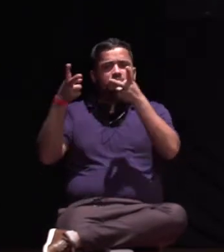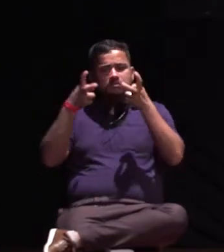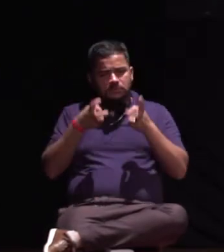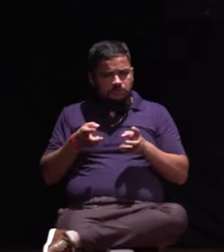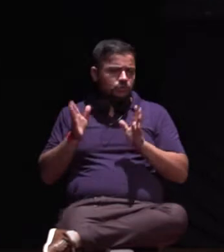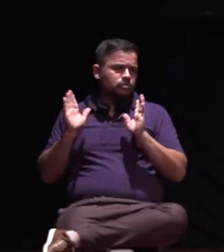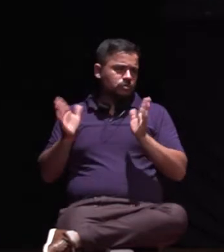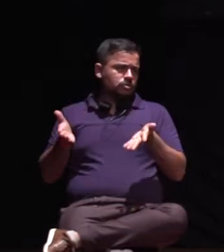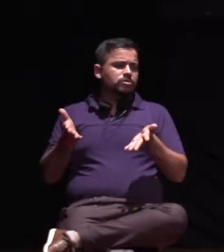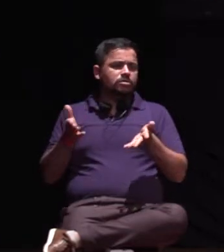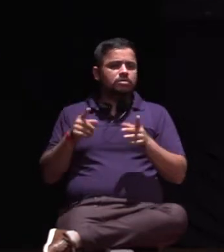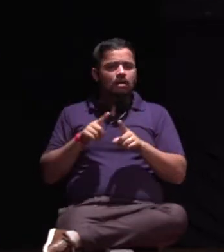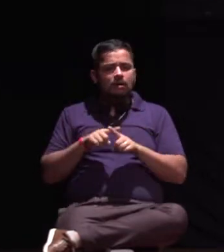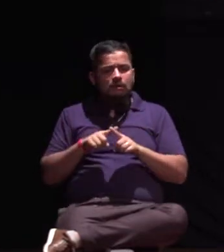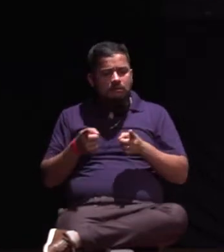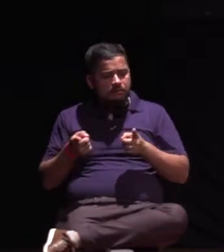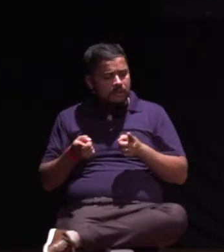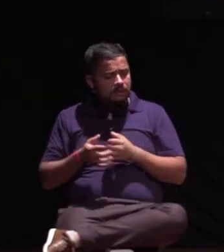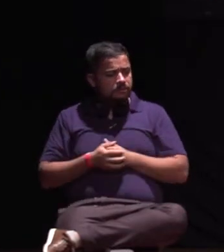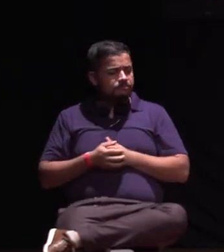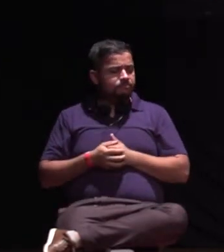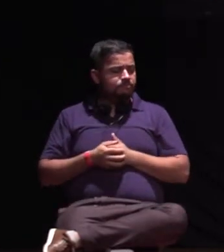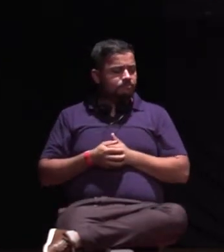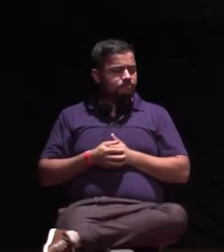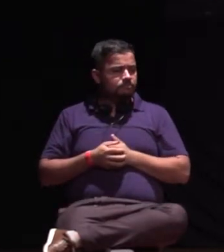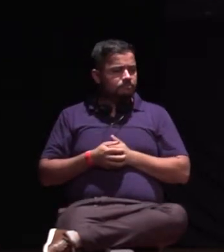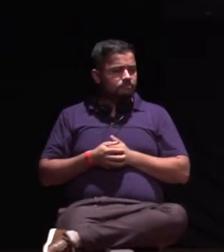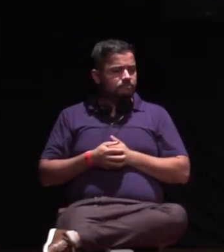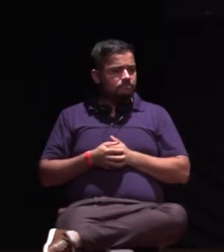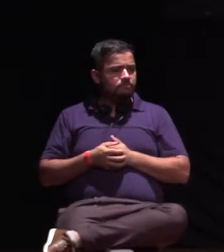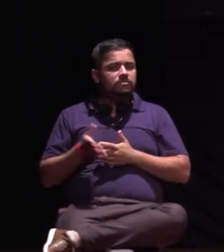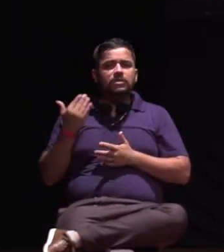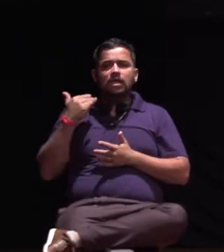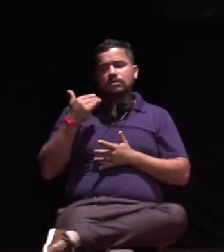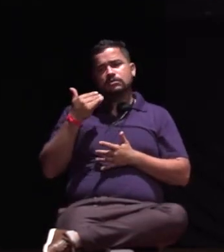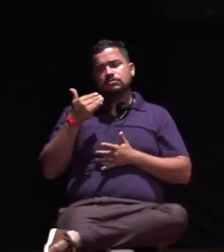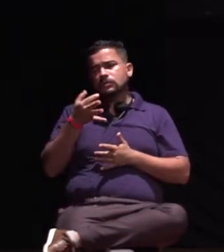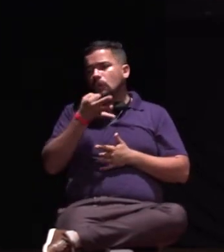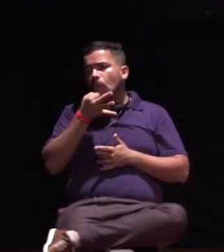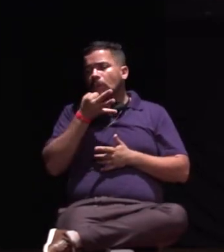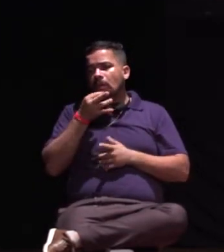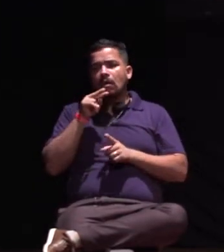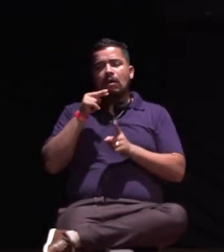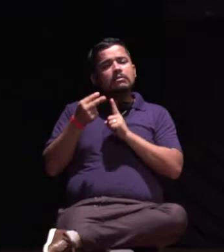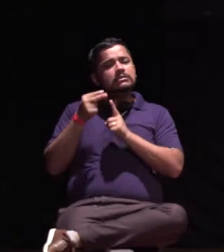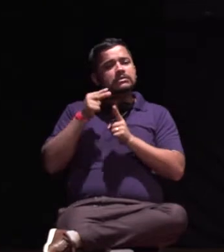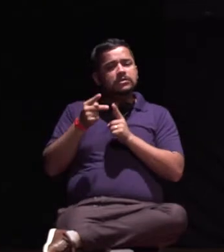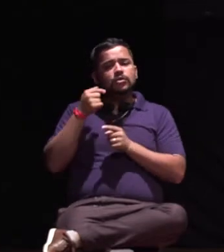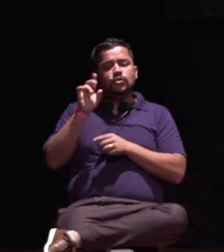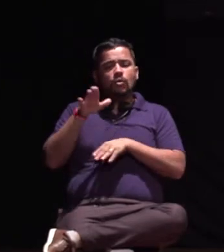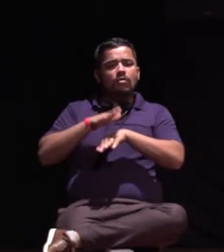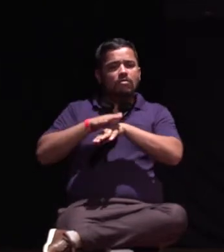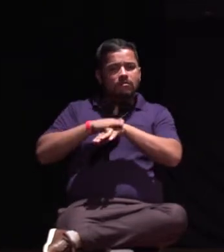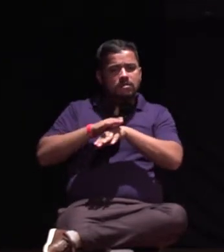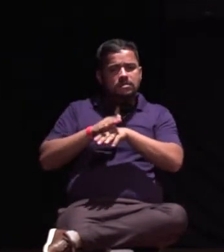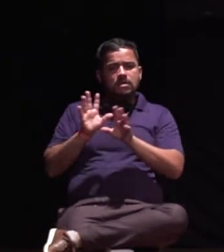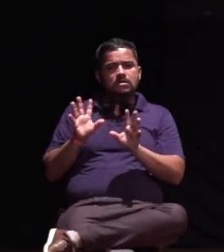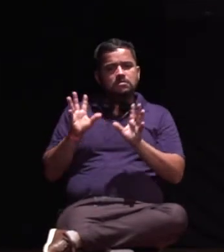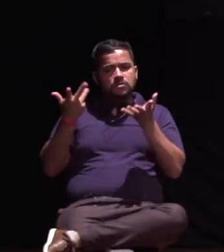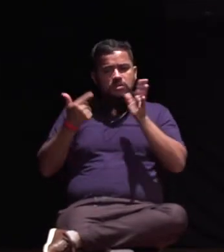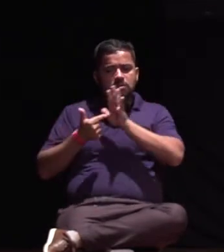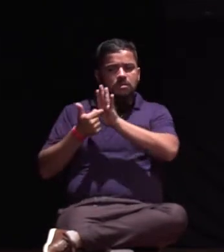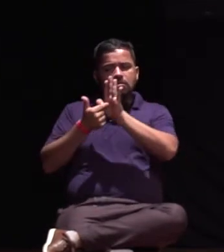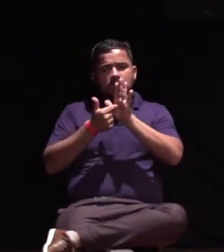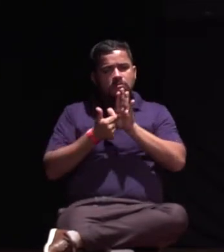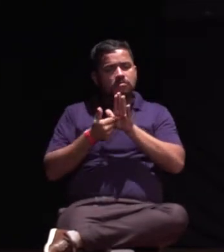mas falar, enfim, desde o ponto de vista não só do fazer exposição, fazer dança